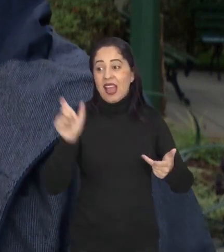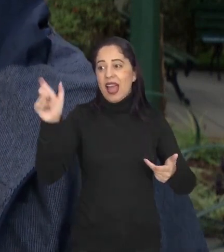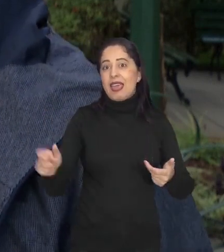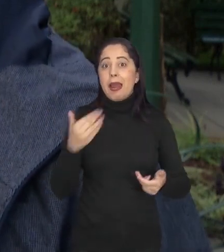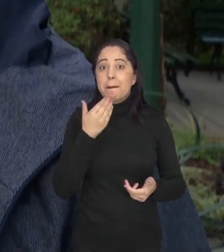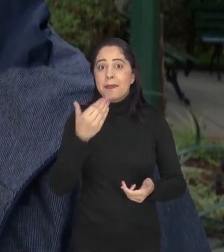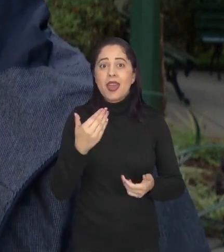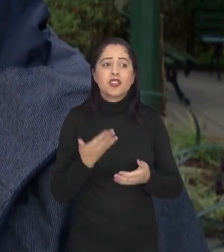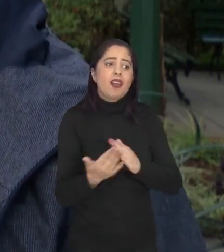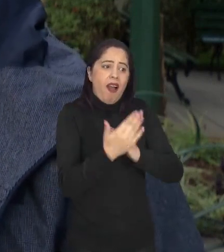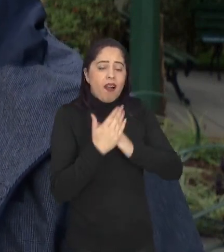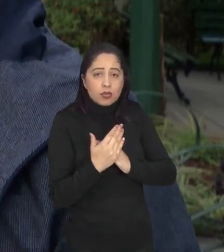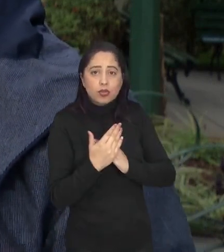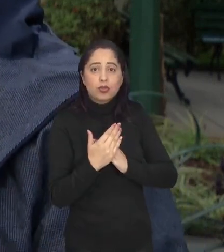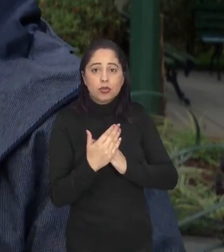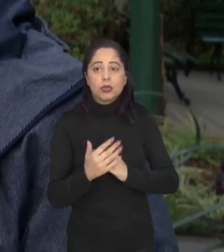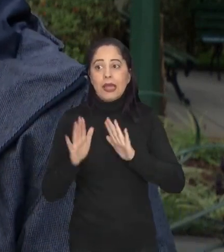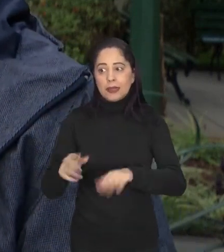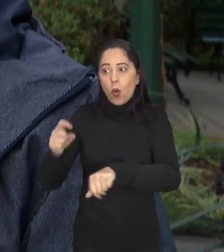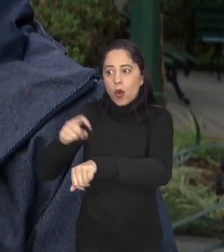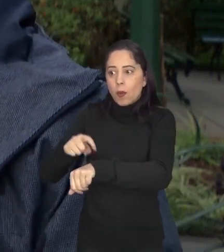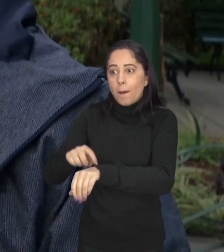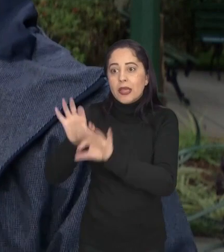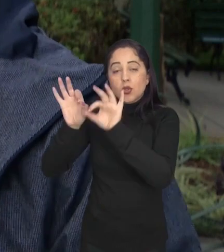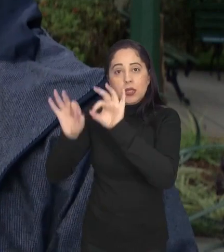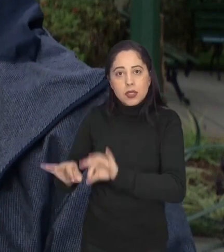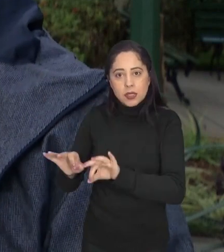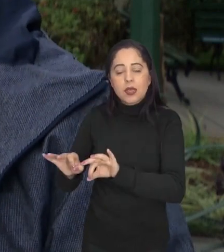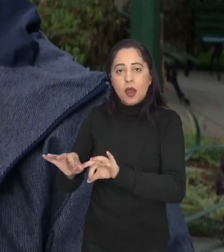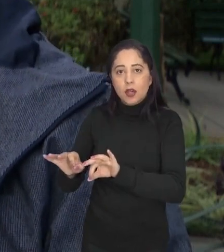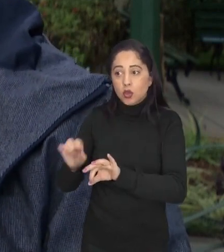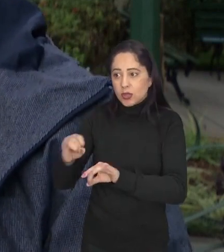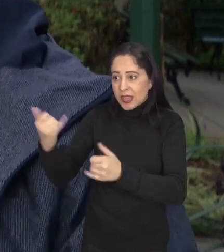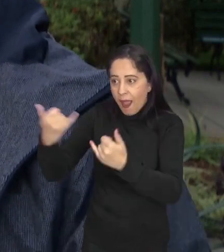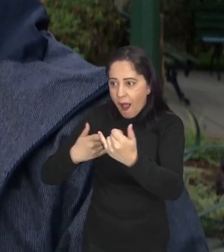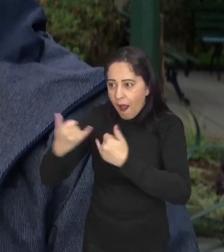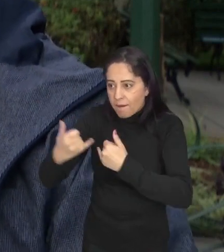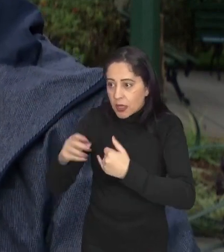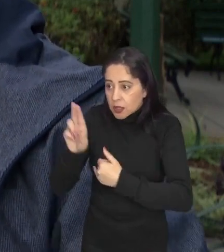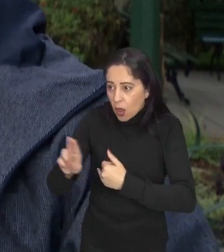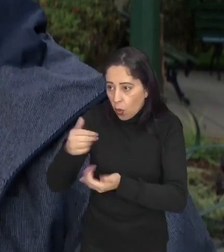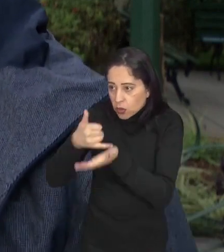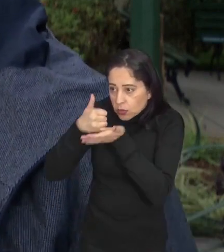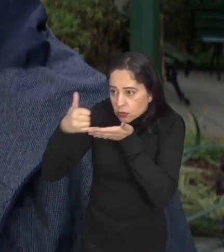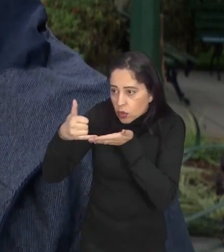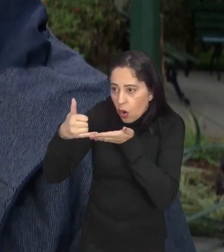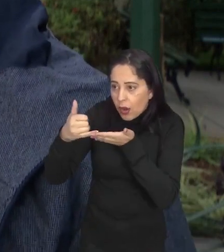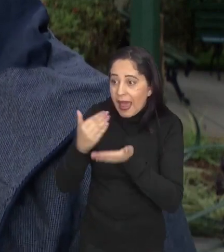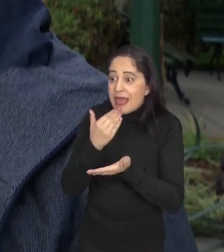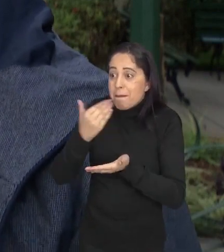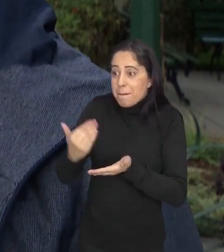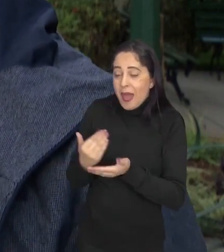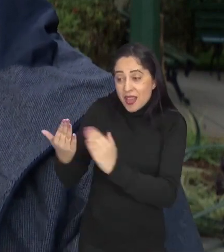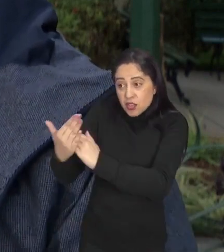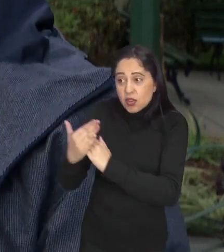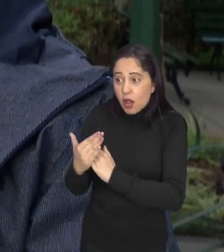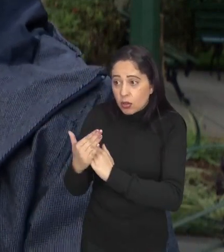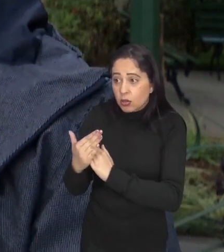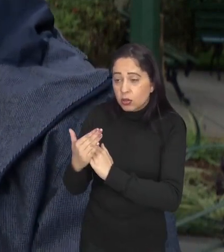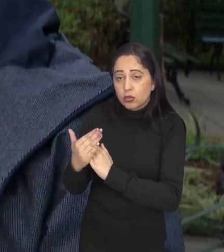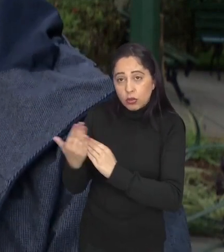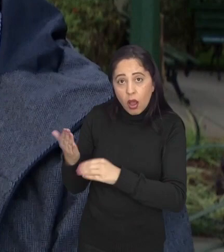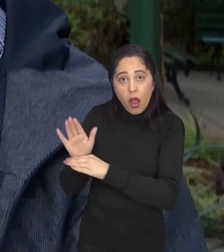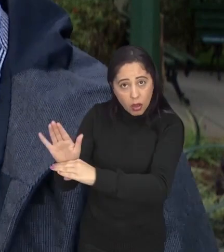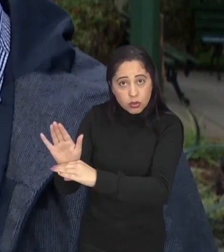um socorro dos nossos técnicos. É nesse momento, quando isso ocorre em alguma etapa de todo esse trabalho, quando a gente